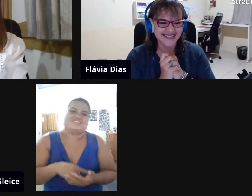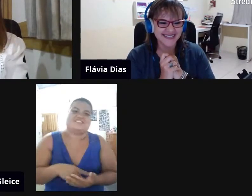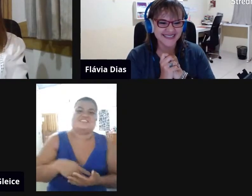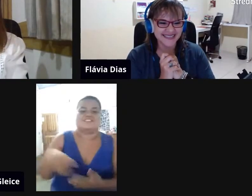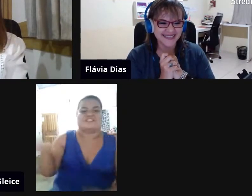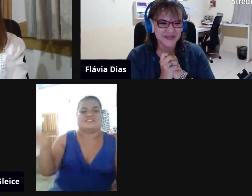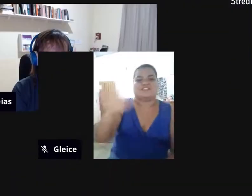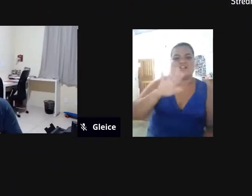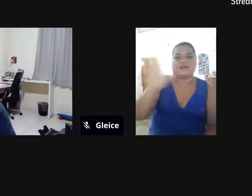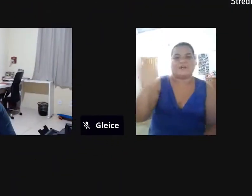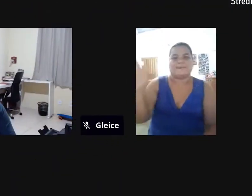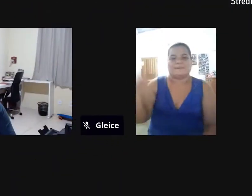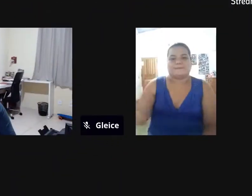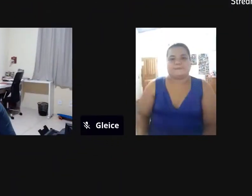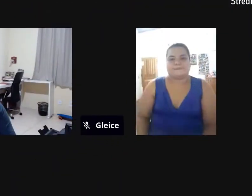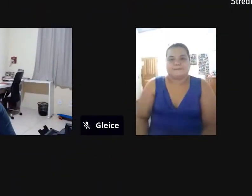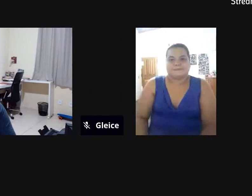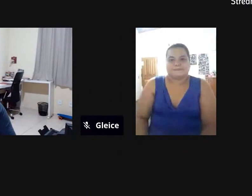Tchau.